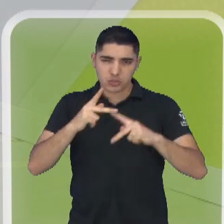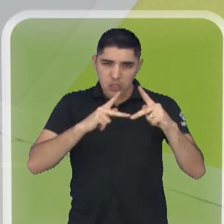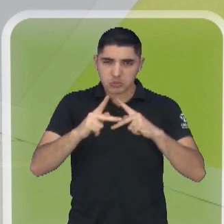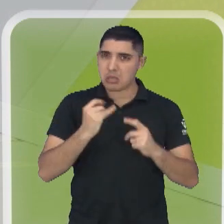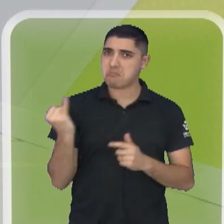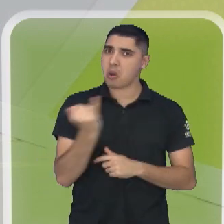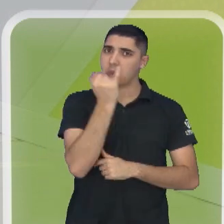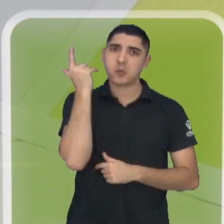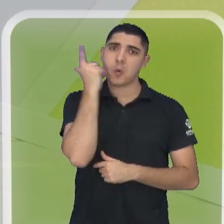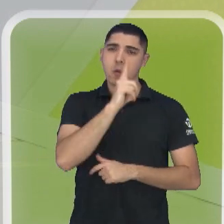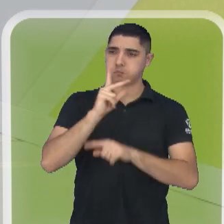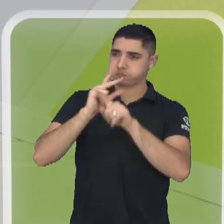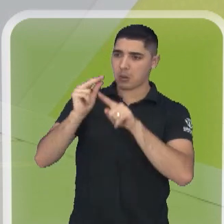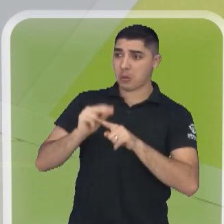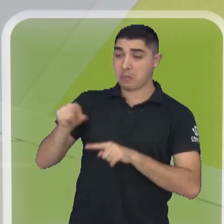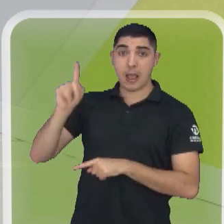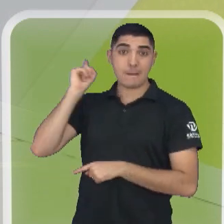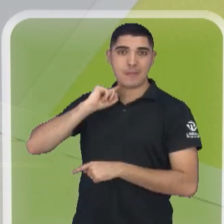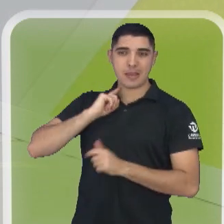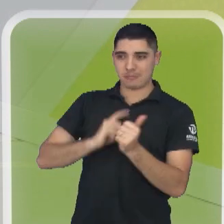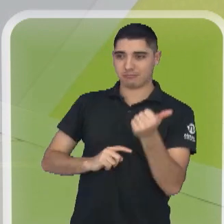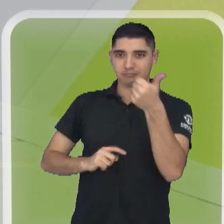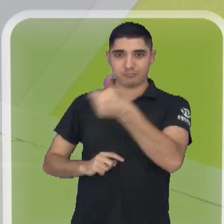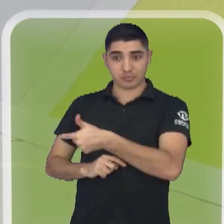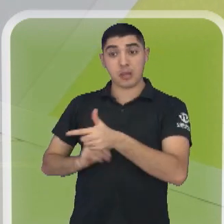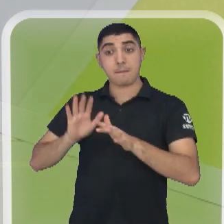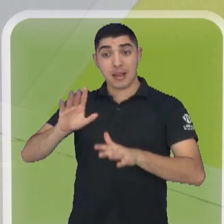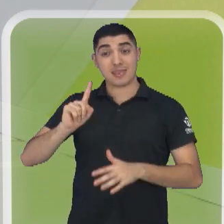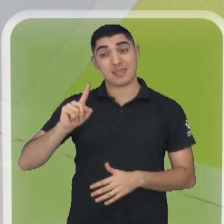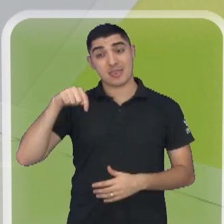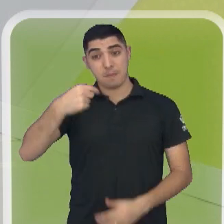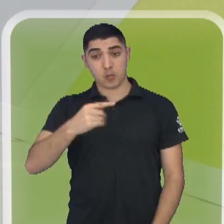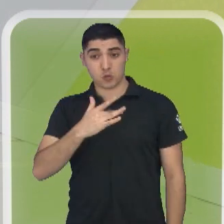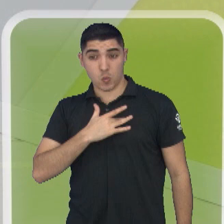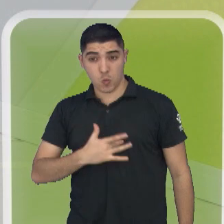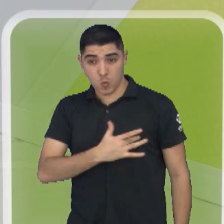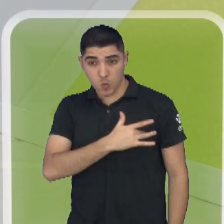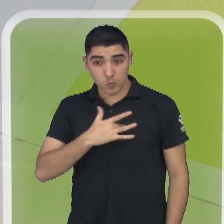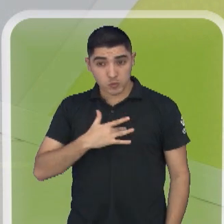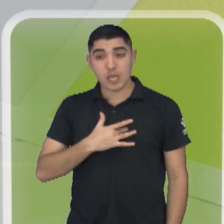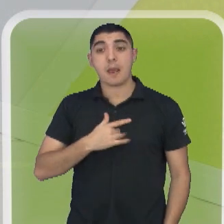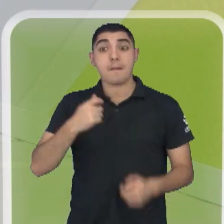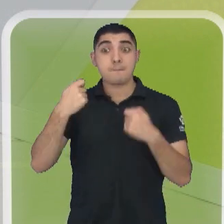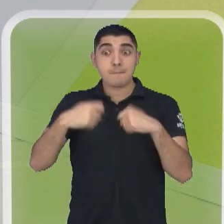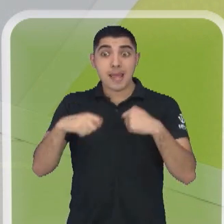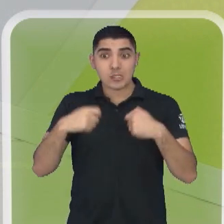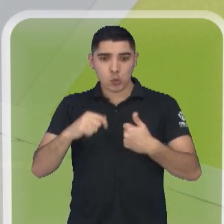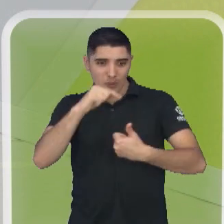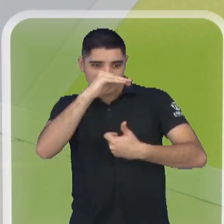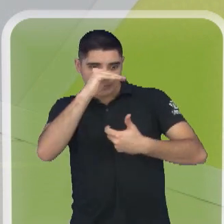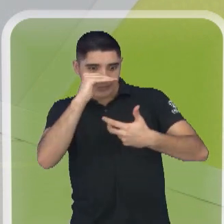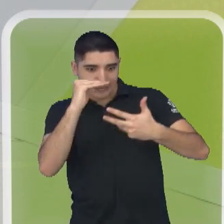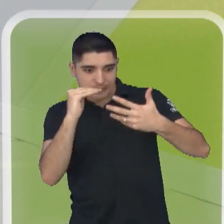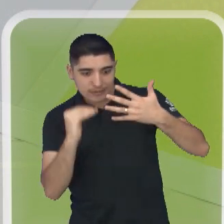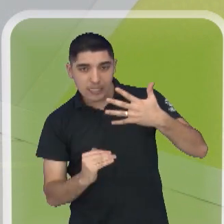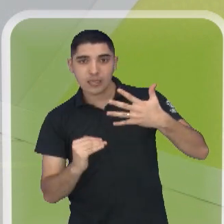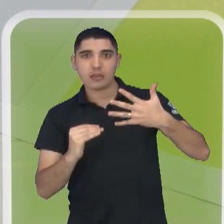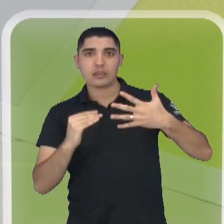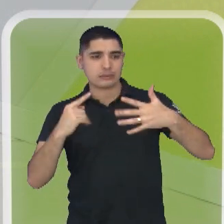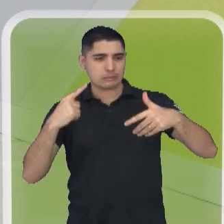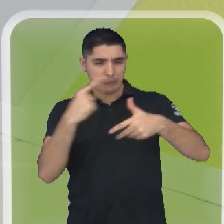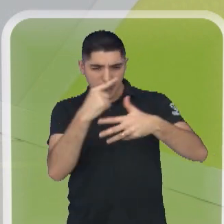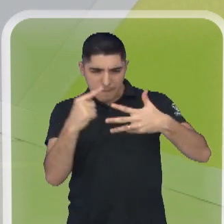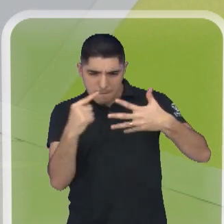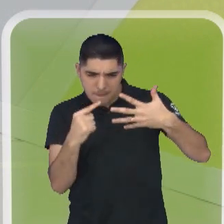se credenciando para a final inédita da Copa Brasil. Já o Cruzeiro precisou dos 5 sets para chegar à sua 7ª